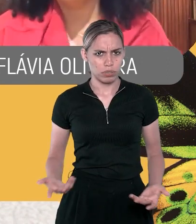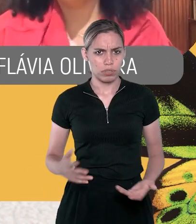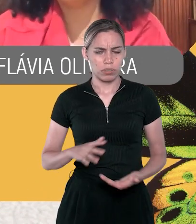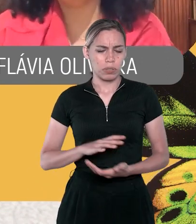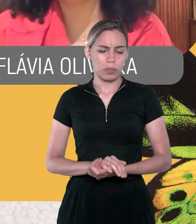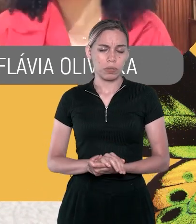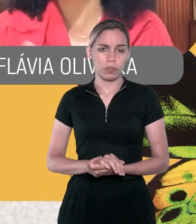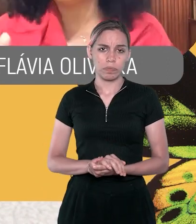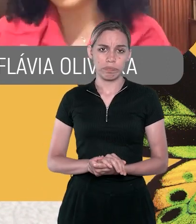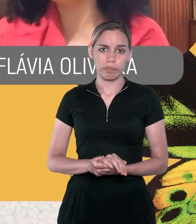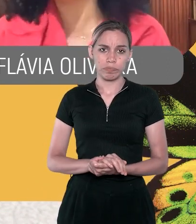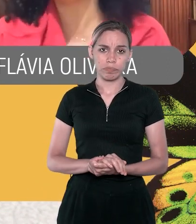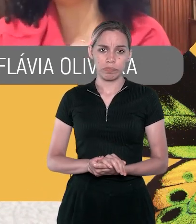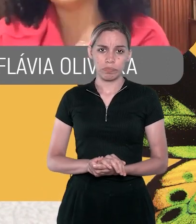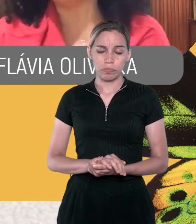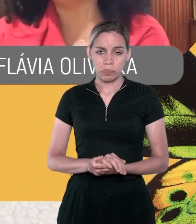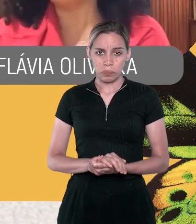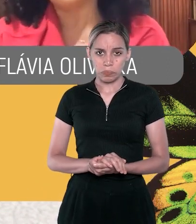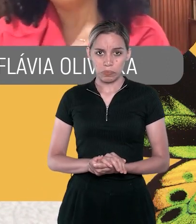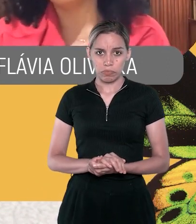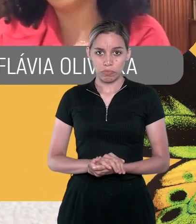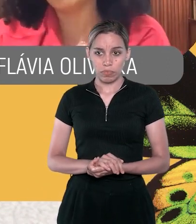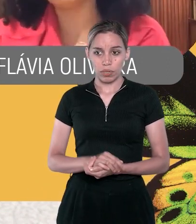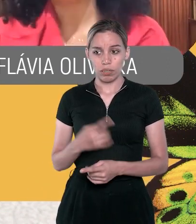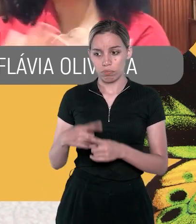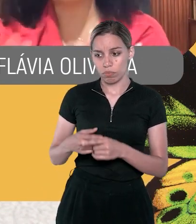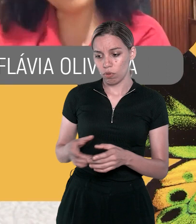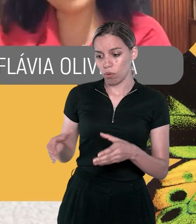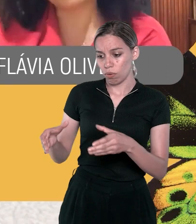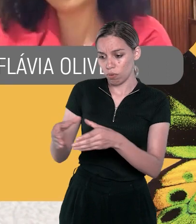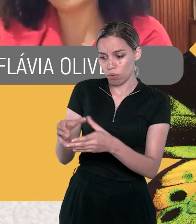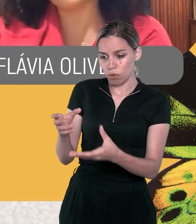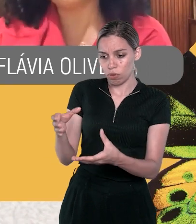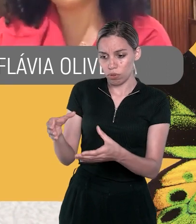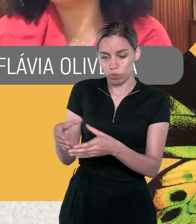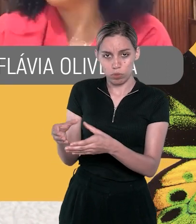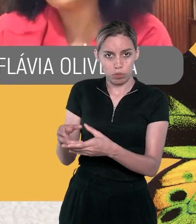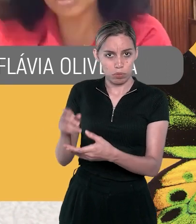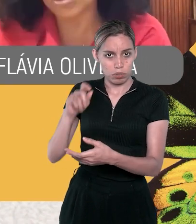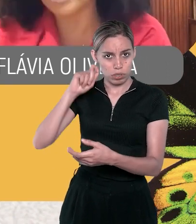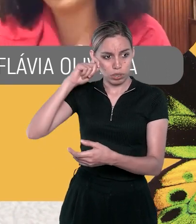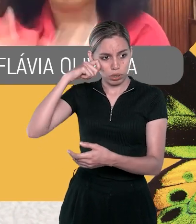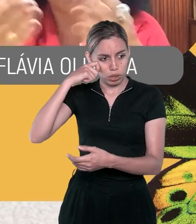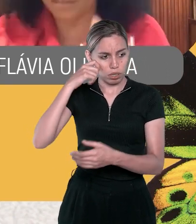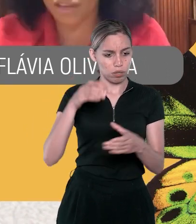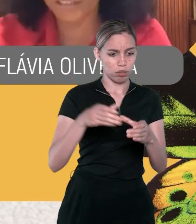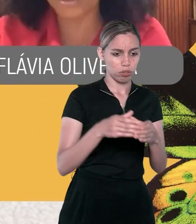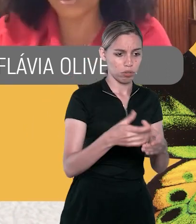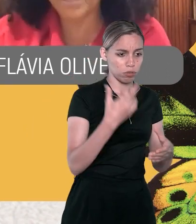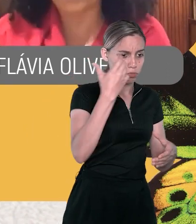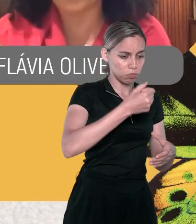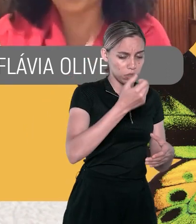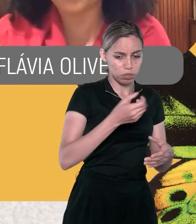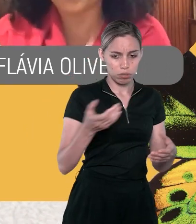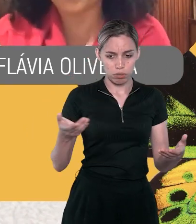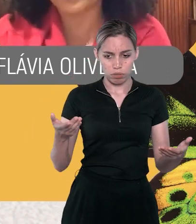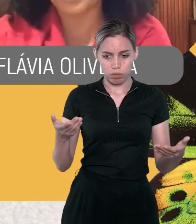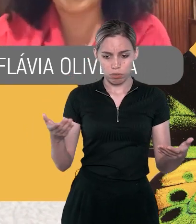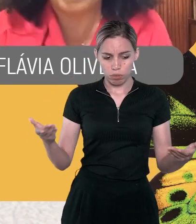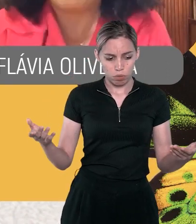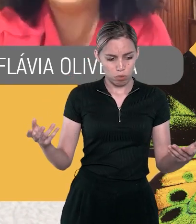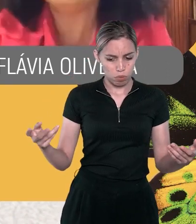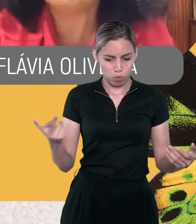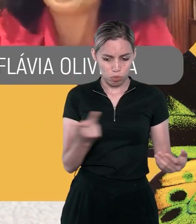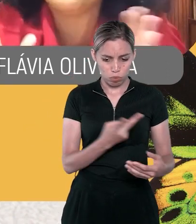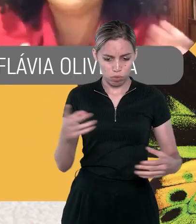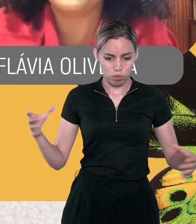sentido de ocupados pelos mesmos grupos, sobretudo de homens brancos. Isso e heteronormativos. E